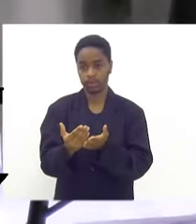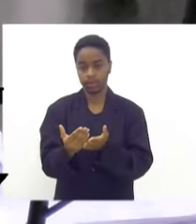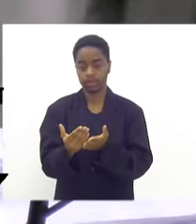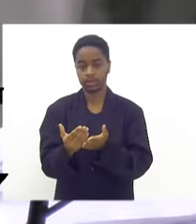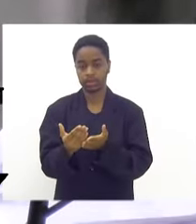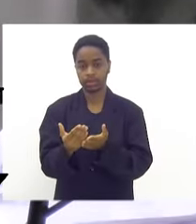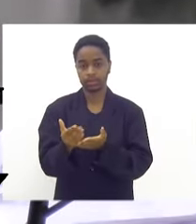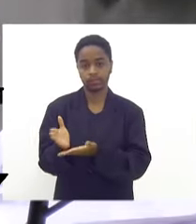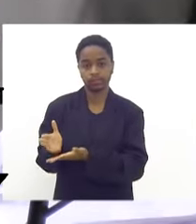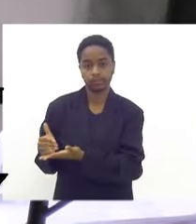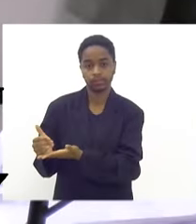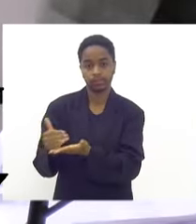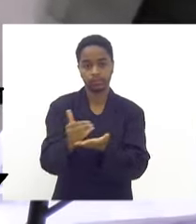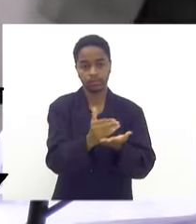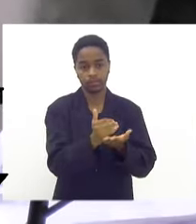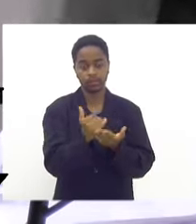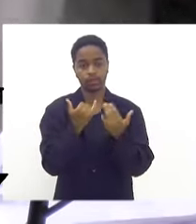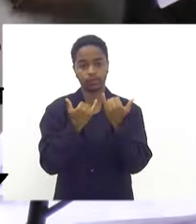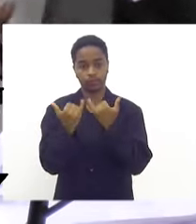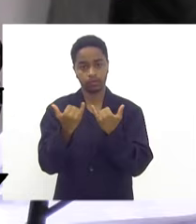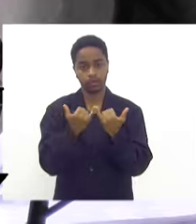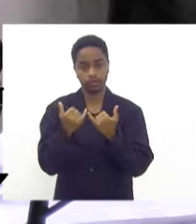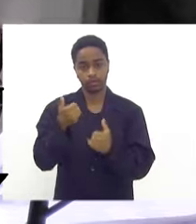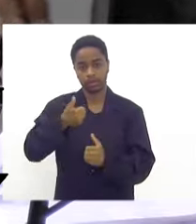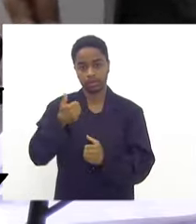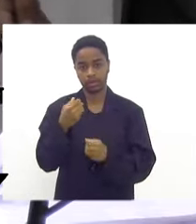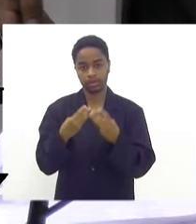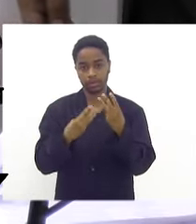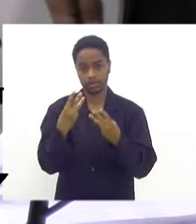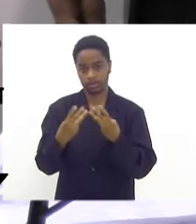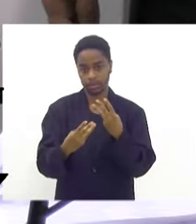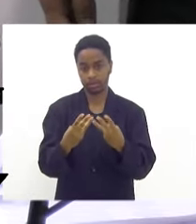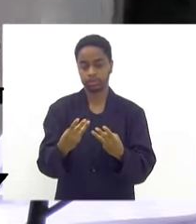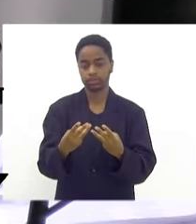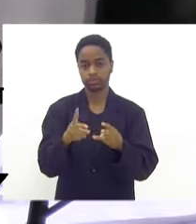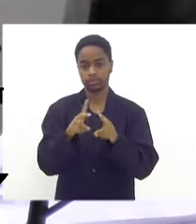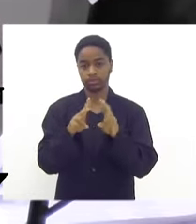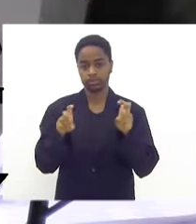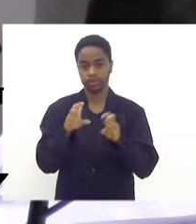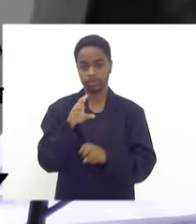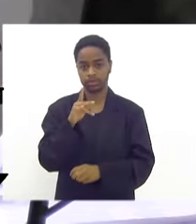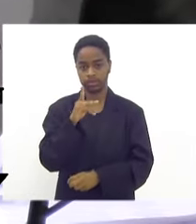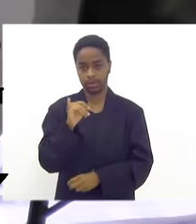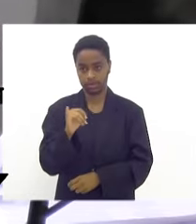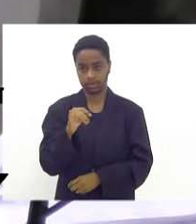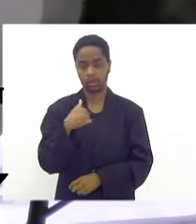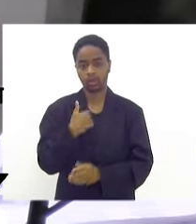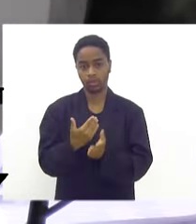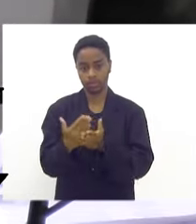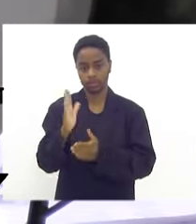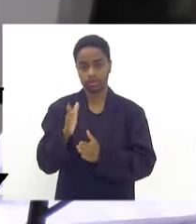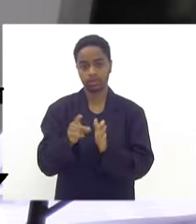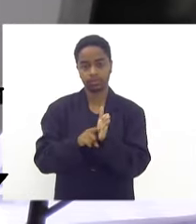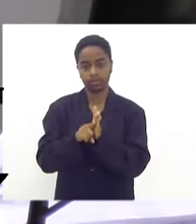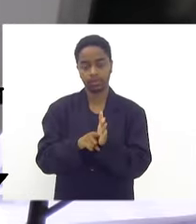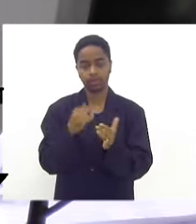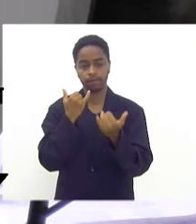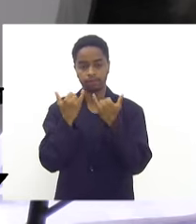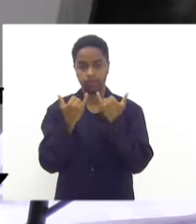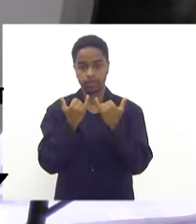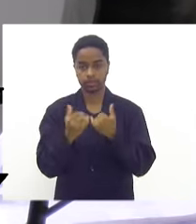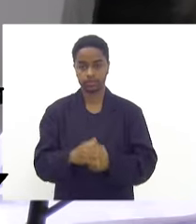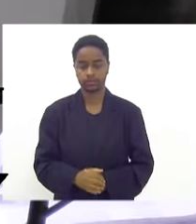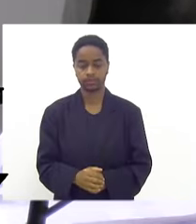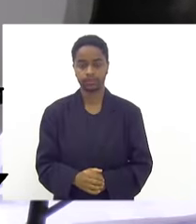tudo que foi levantado já no no primeiro trimestre da da CPI Então já comecei a levantar as informações